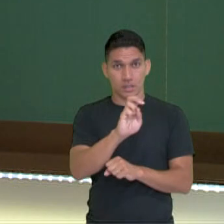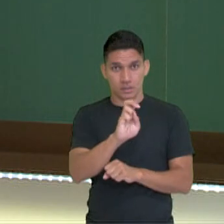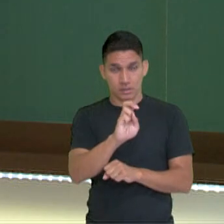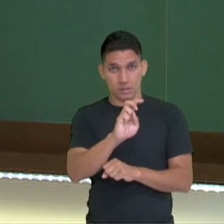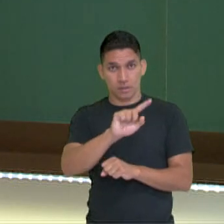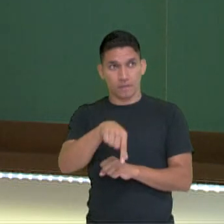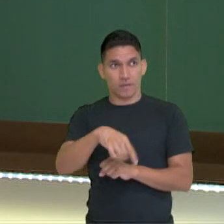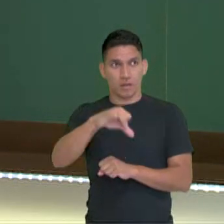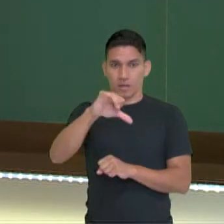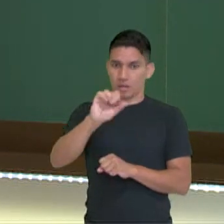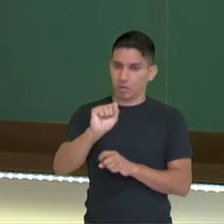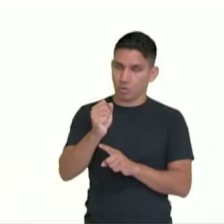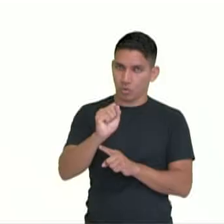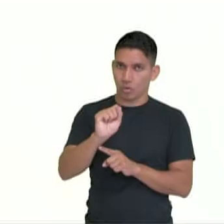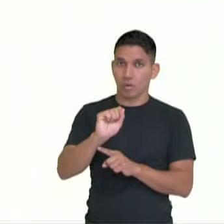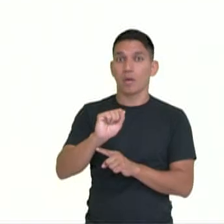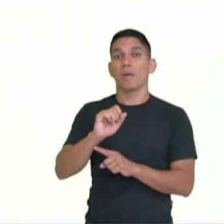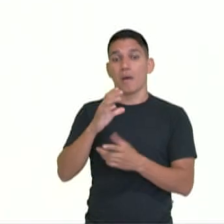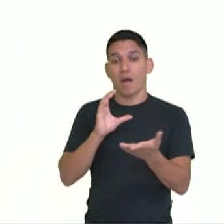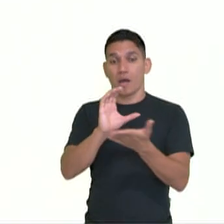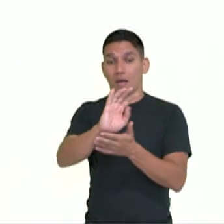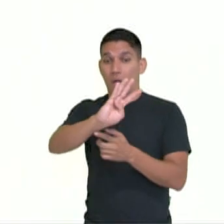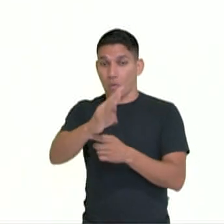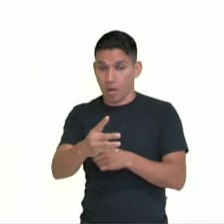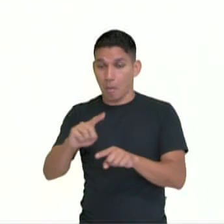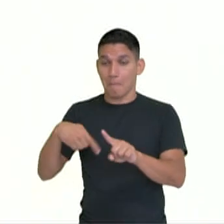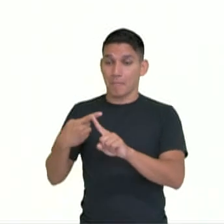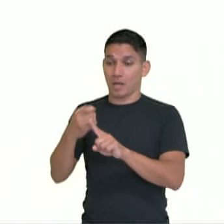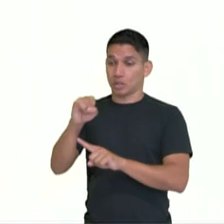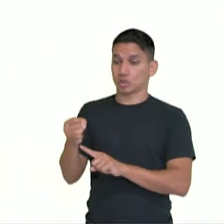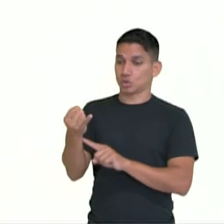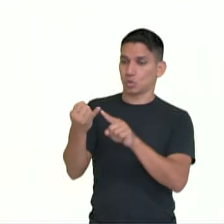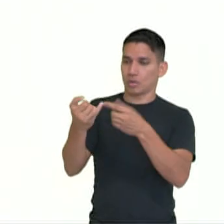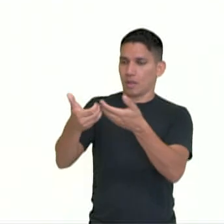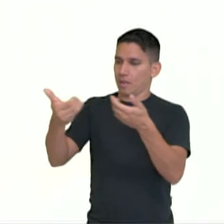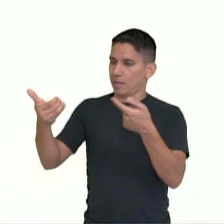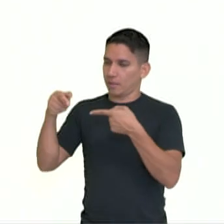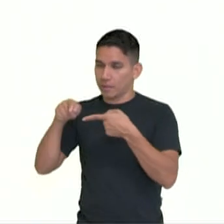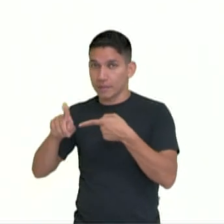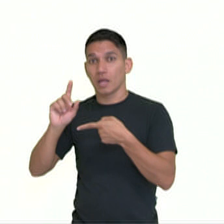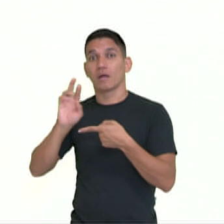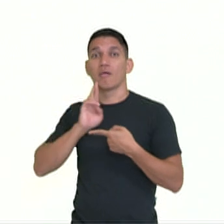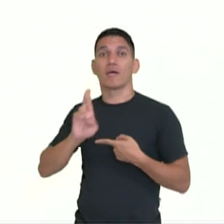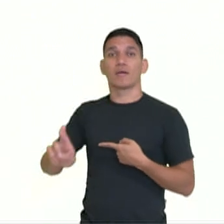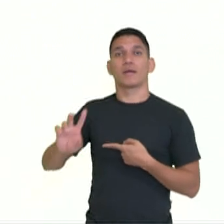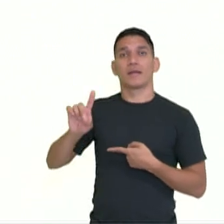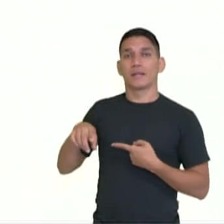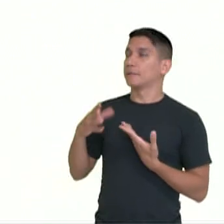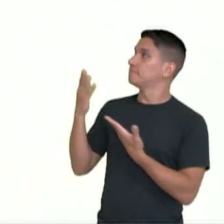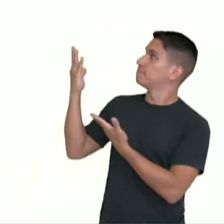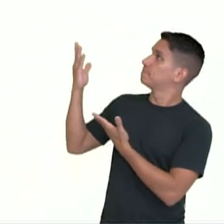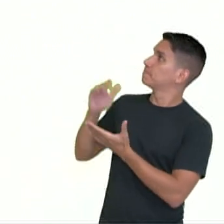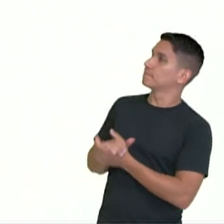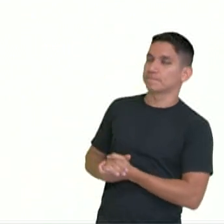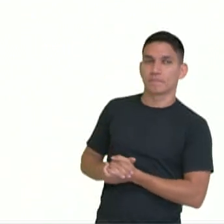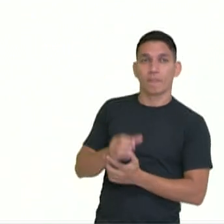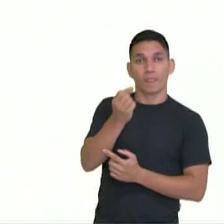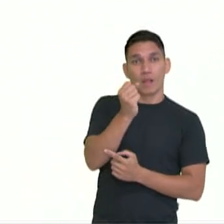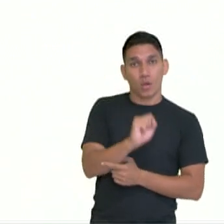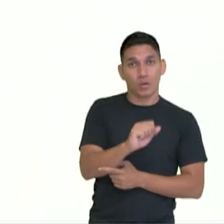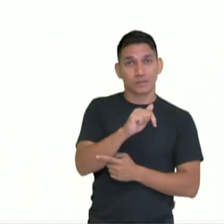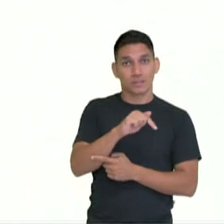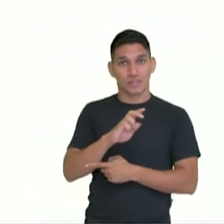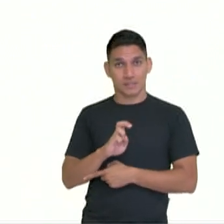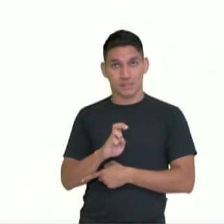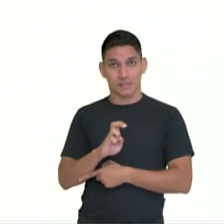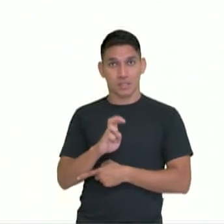4.875,98, capital 4.000, mais o juro. Isolando o juro, portanto, o juro dessa aplicação foi de R$